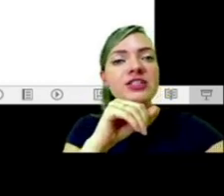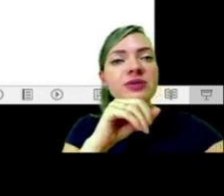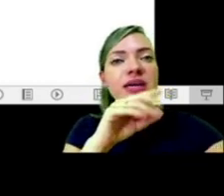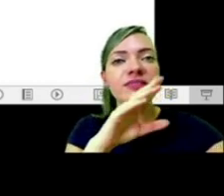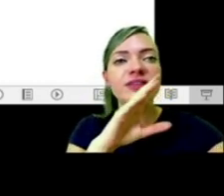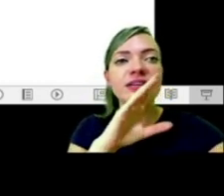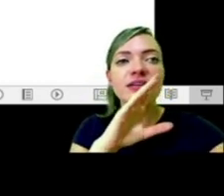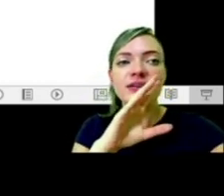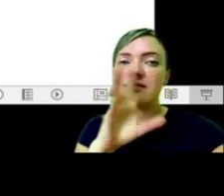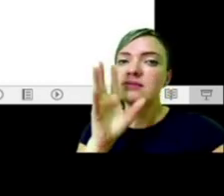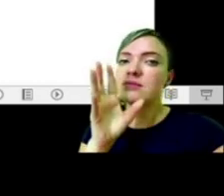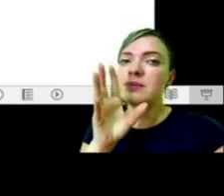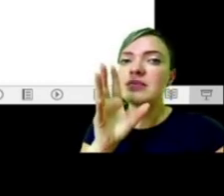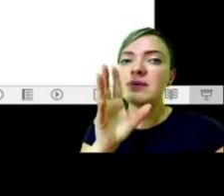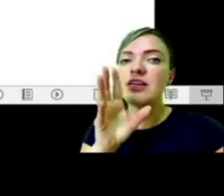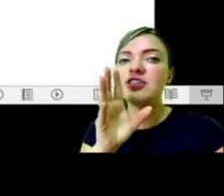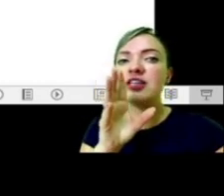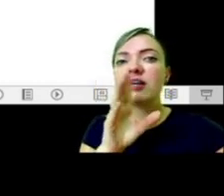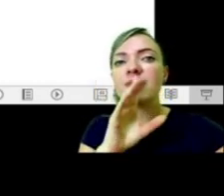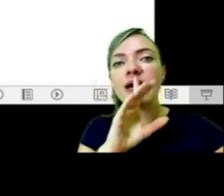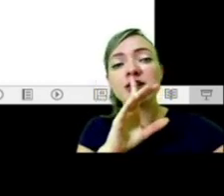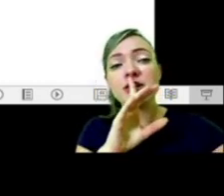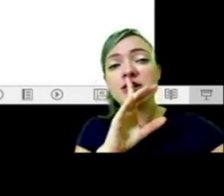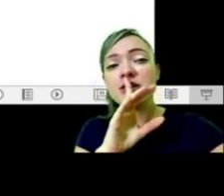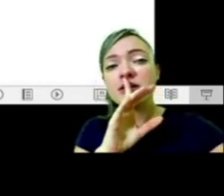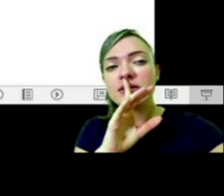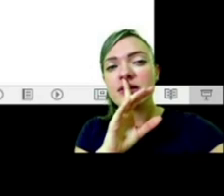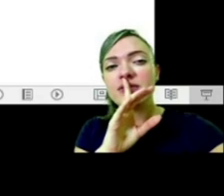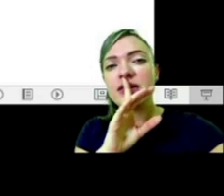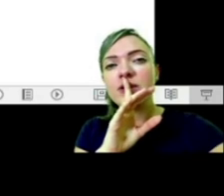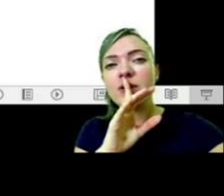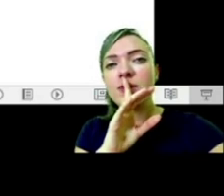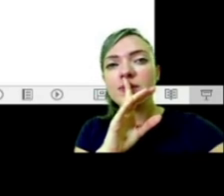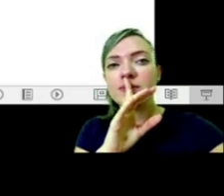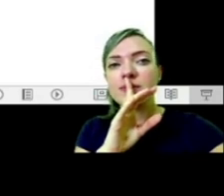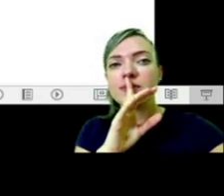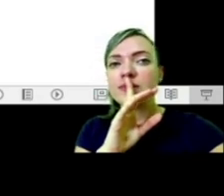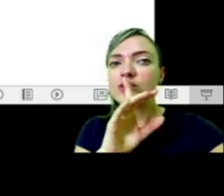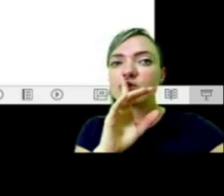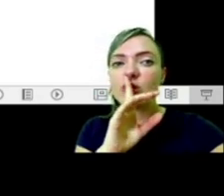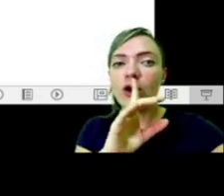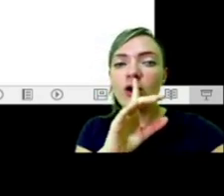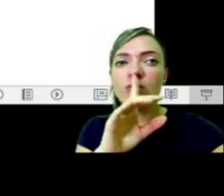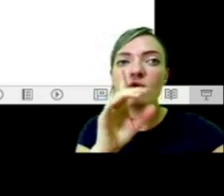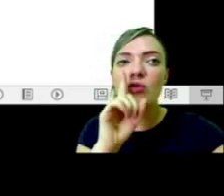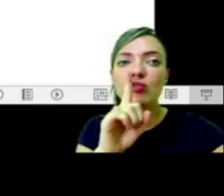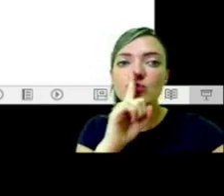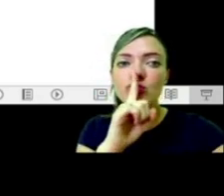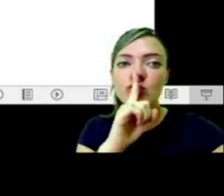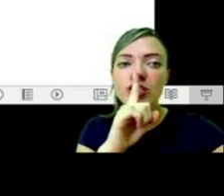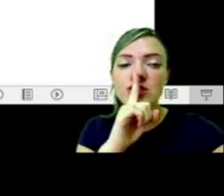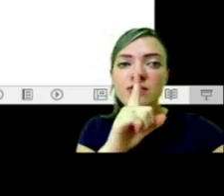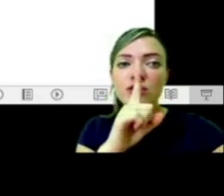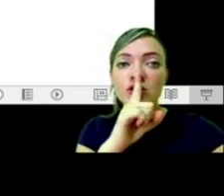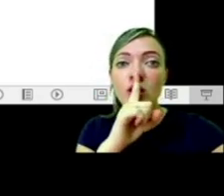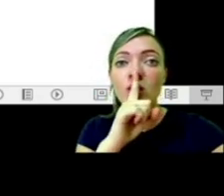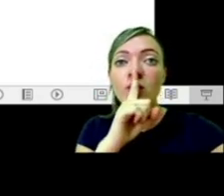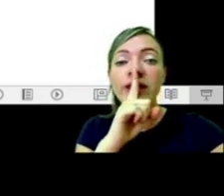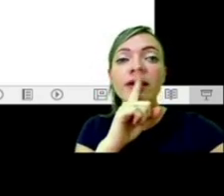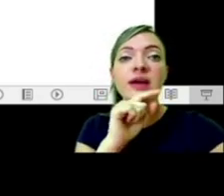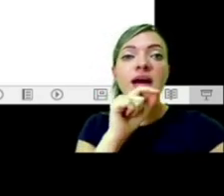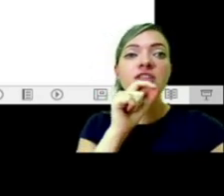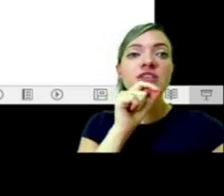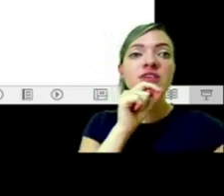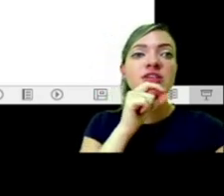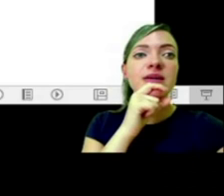mesma área geográfica, numa mesma região, a gente define como só um conjunto de indivíduos, só